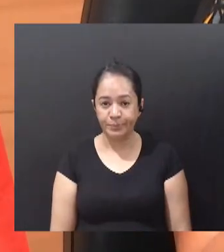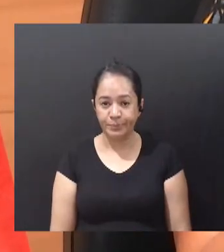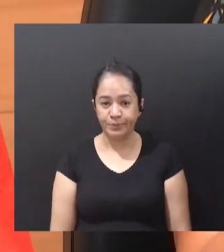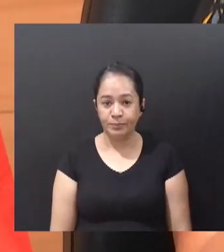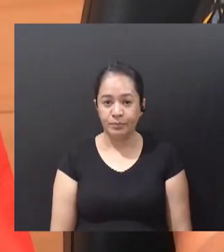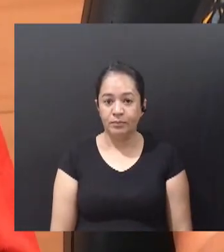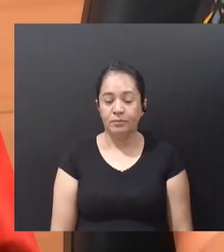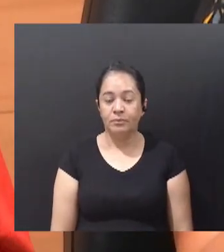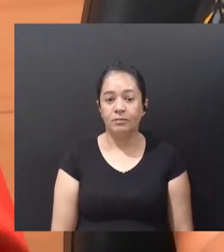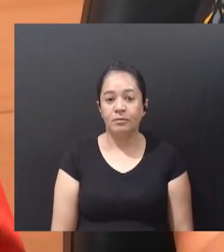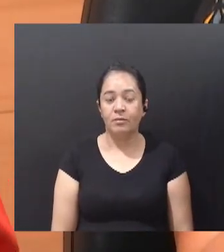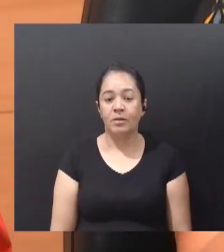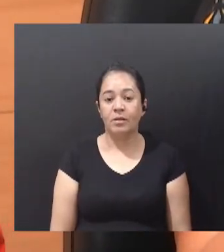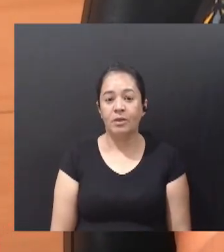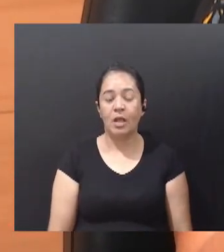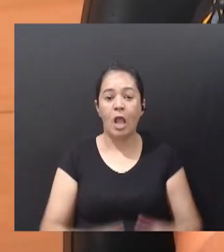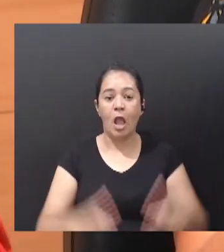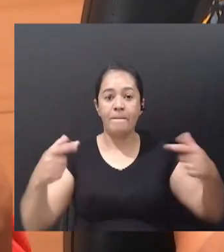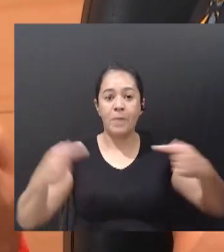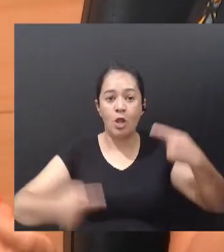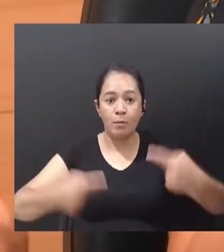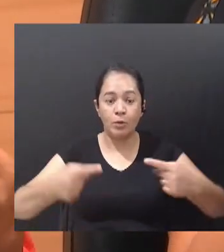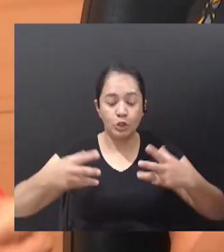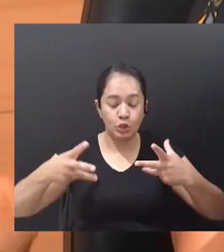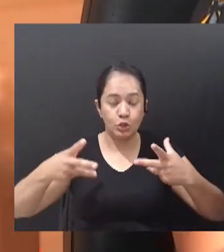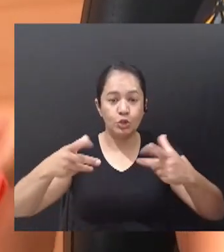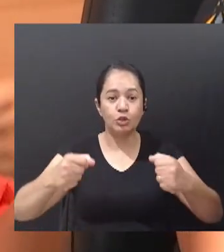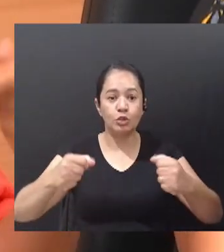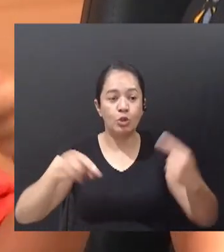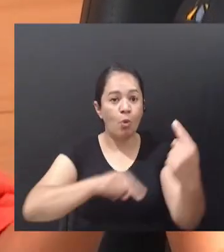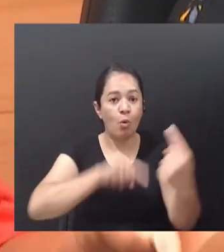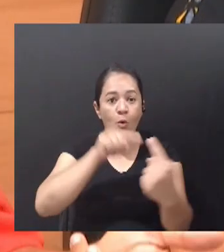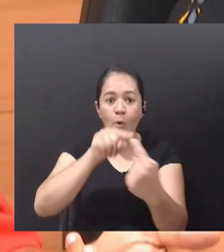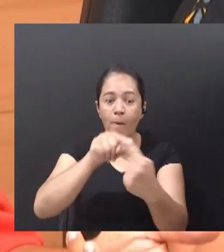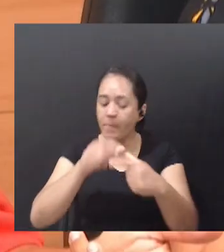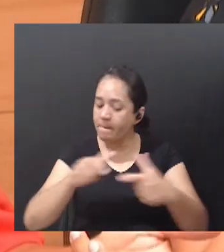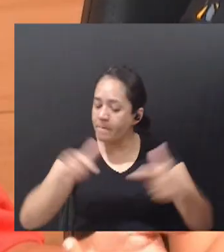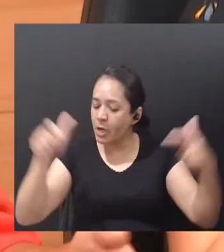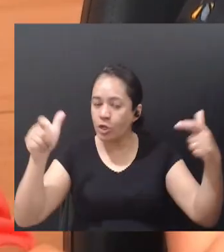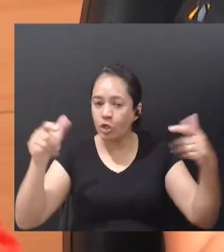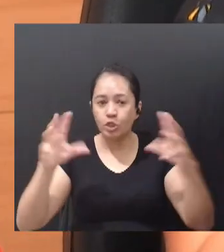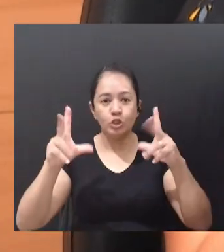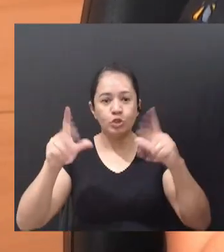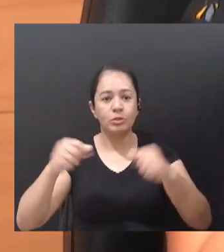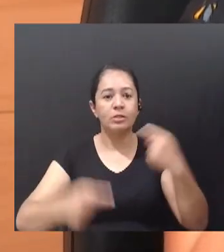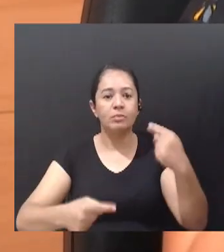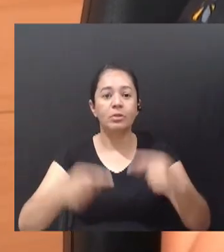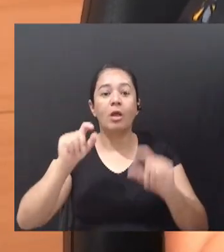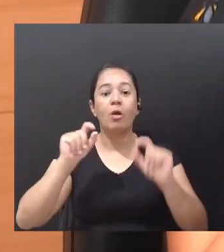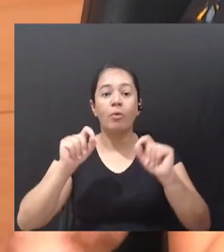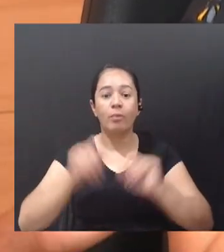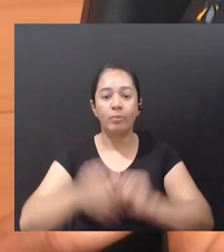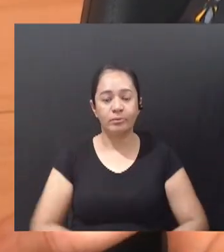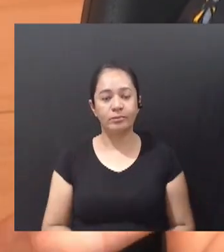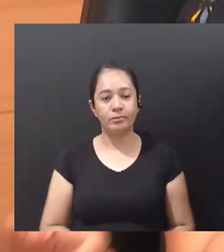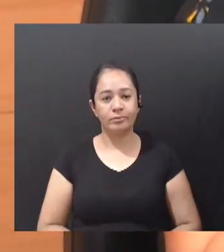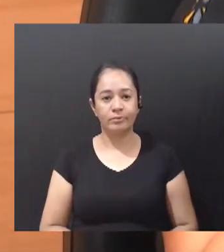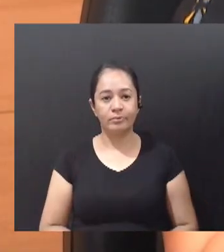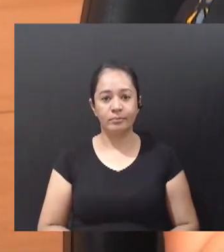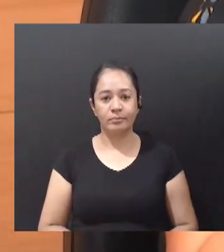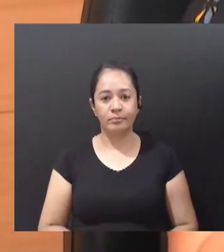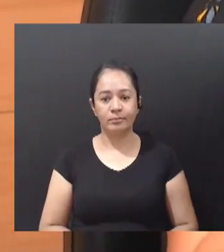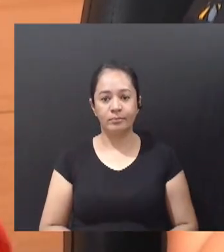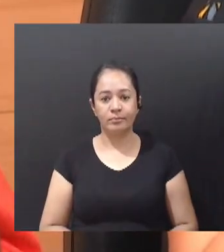a maior política de todas, o objetivo maior de todas as políticas é, assim como a